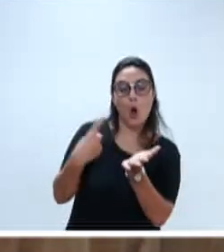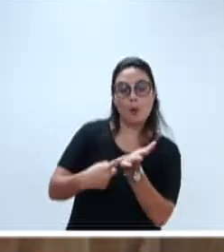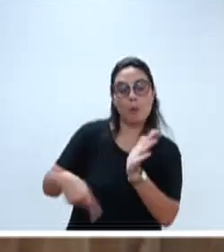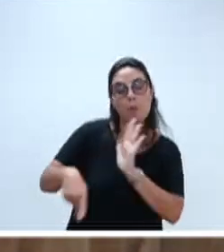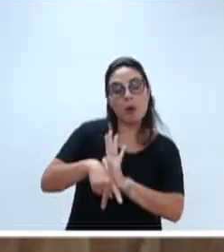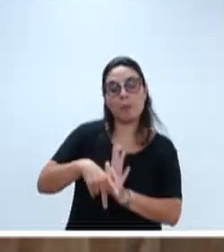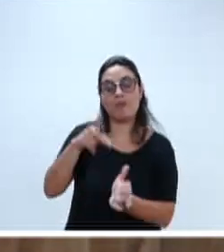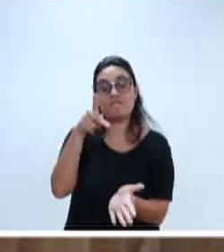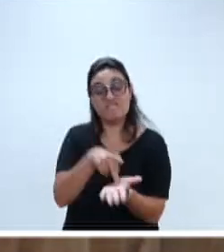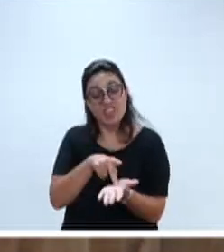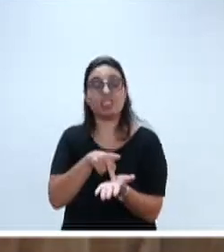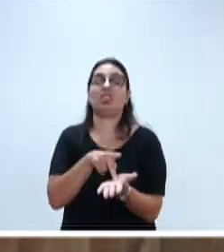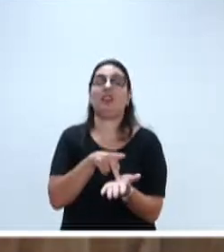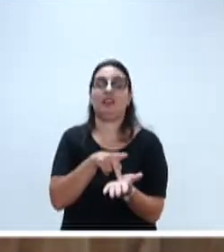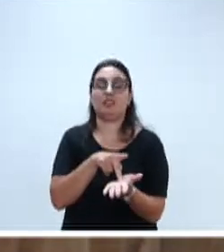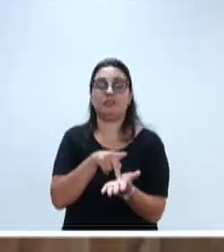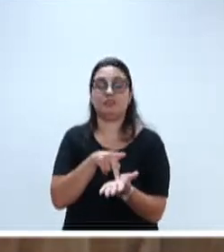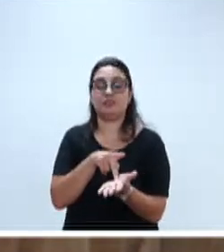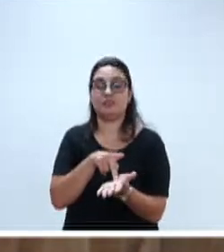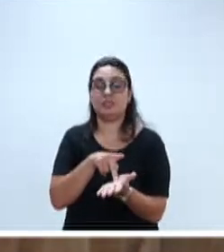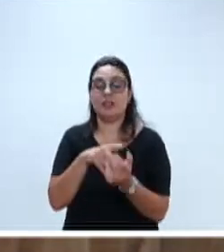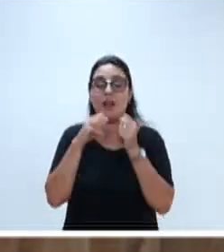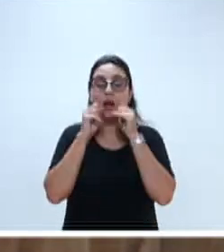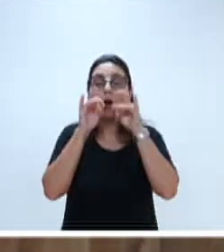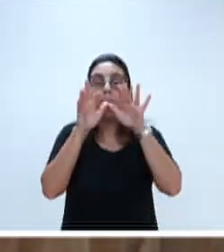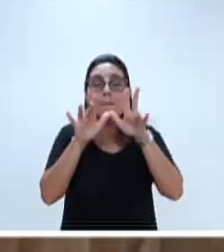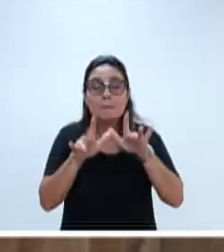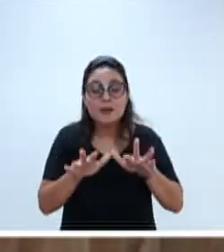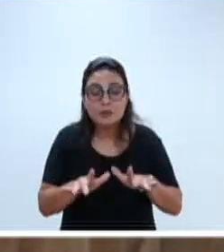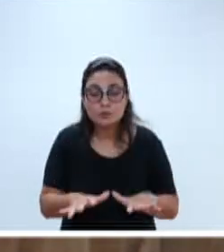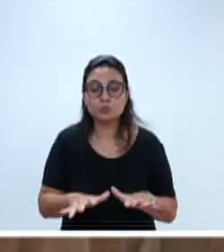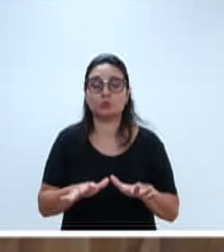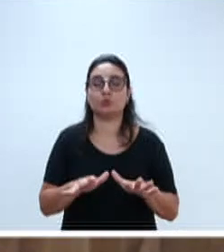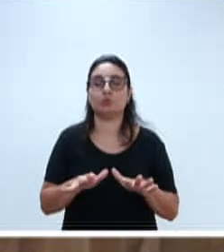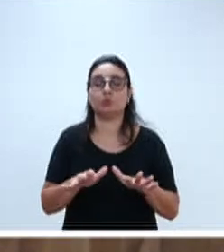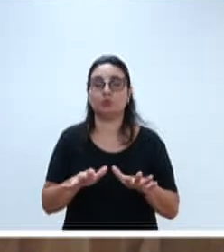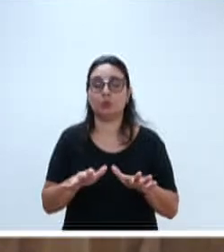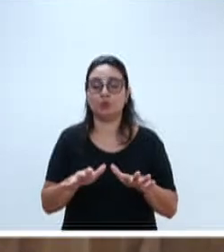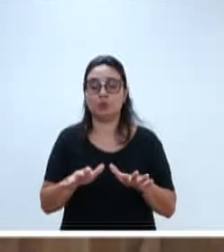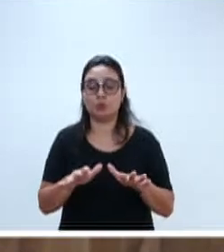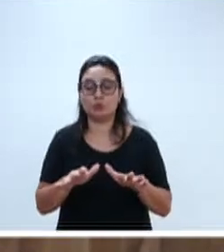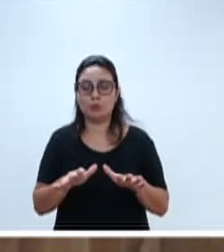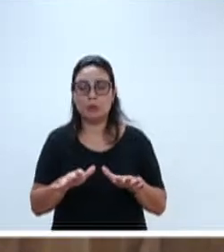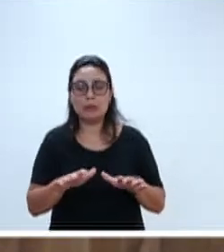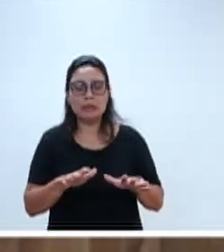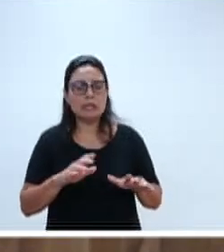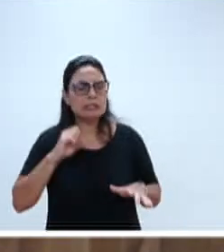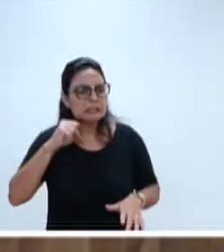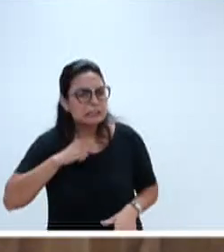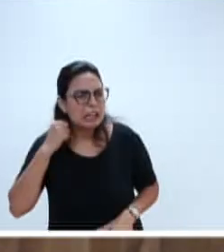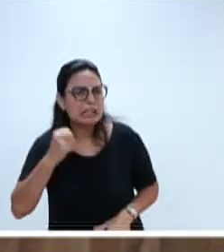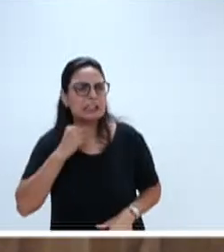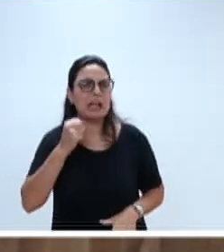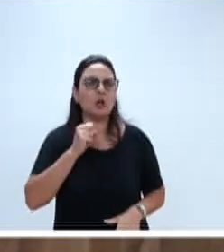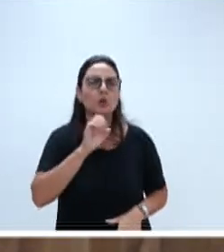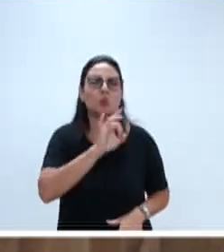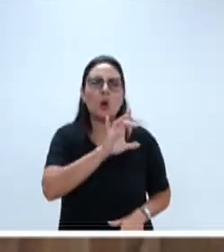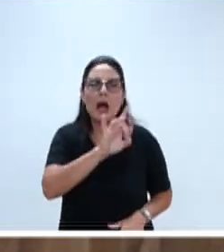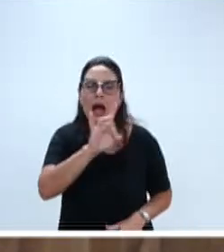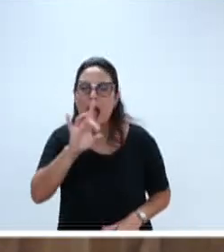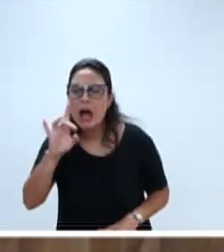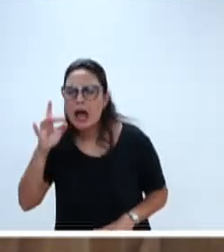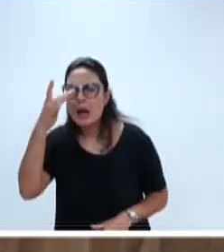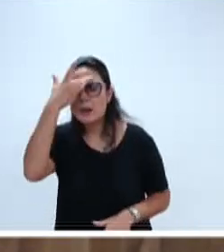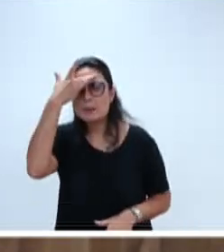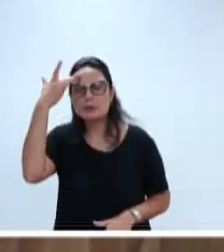verdade. Abençoa, Senhor. Também, ó Pai, a Câmara dos Deputados, o Senado, pedimos graça, mas